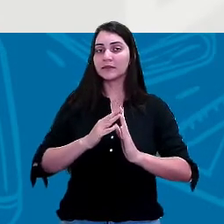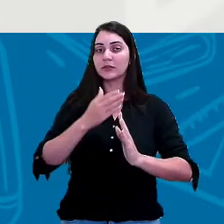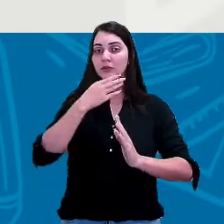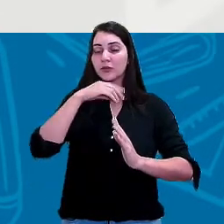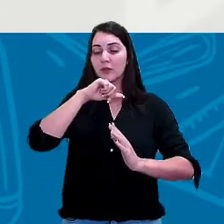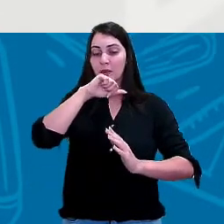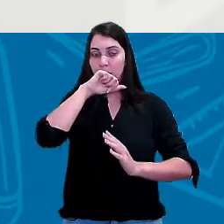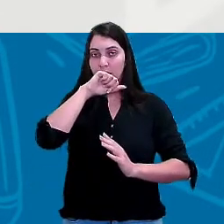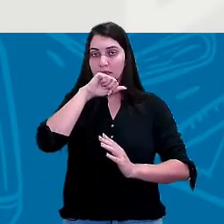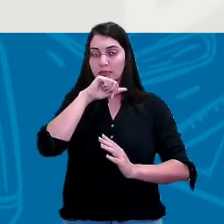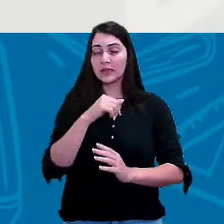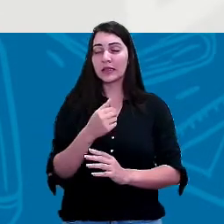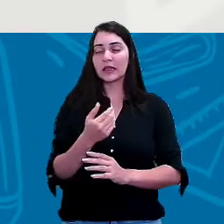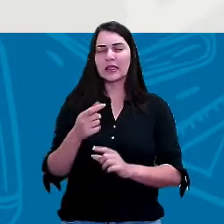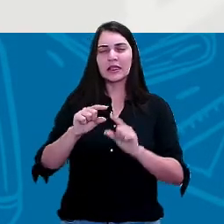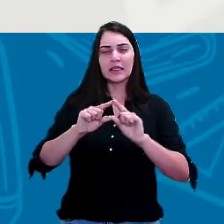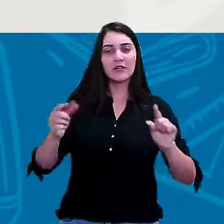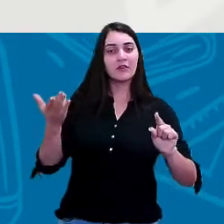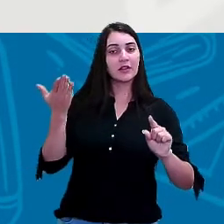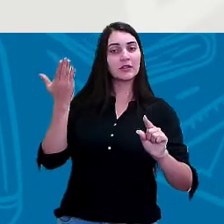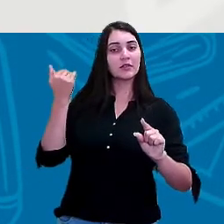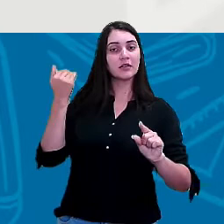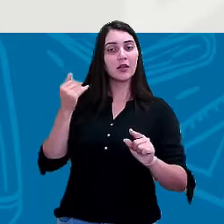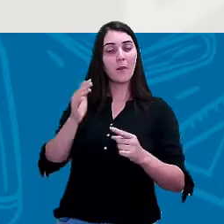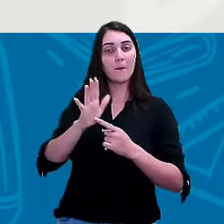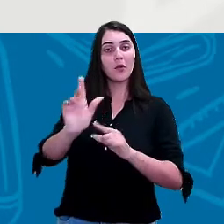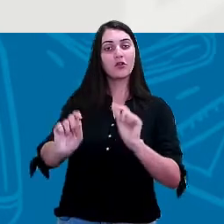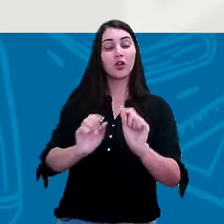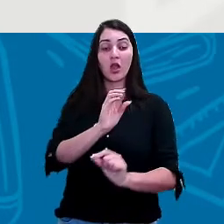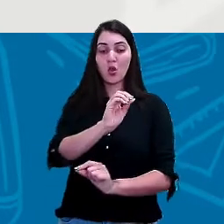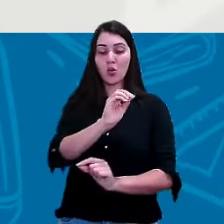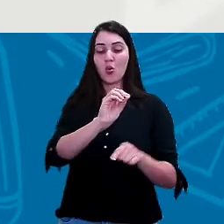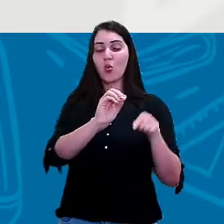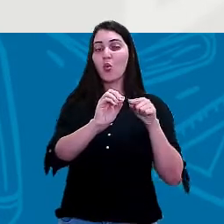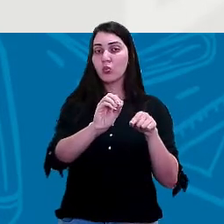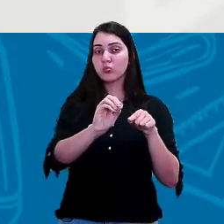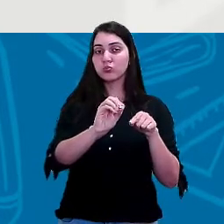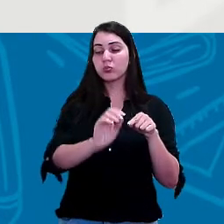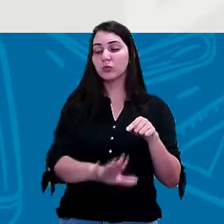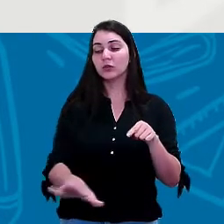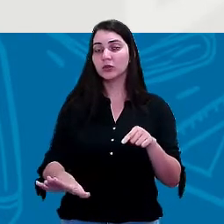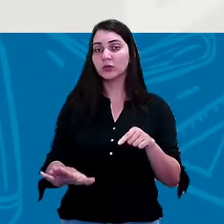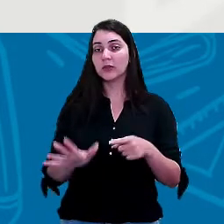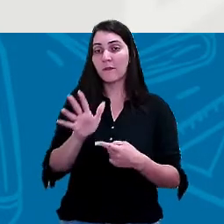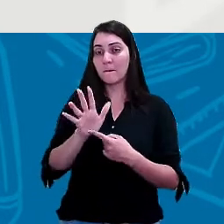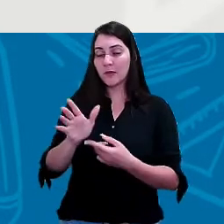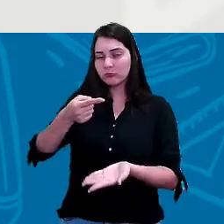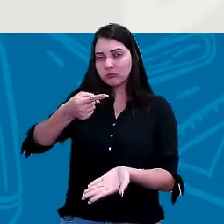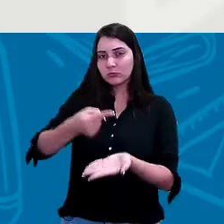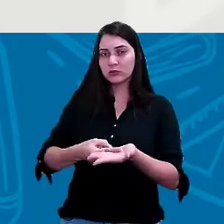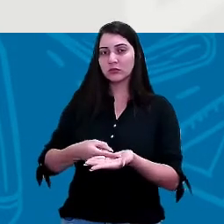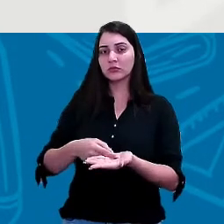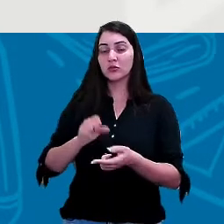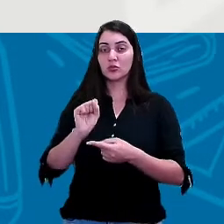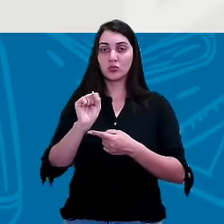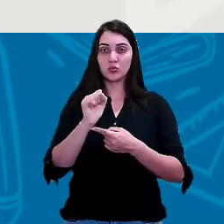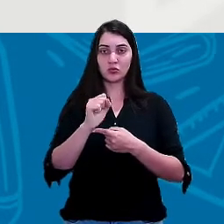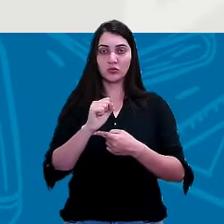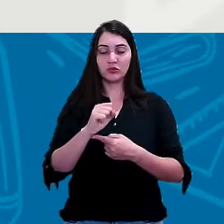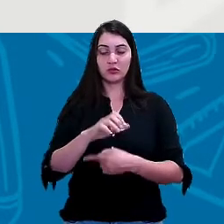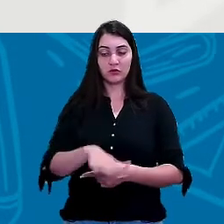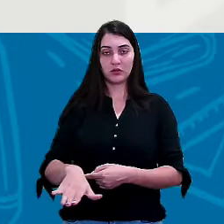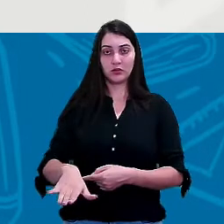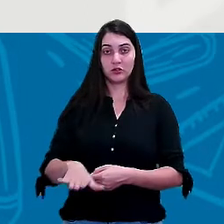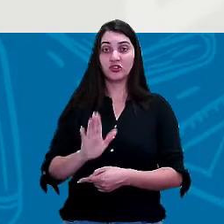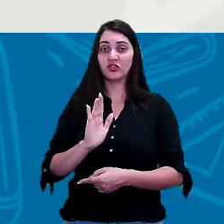disse, o garoto foi jantar na casa dos pais. Eu estava determinando o substantivo garoto.